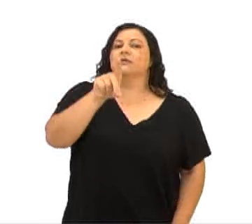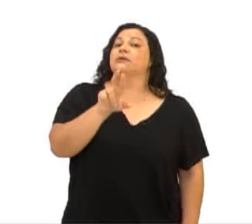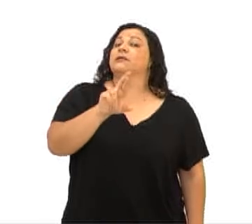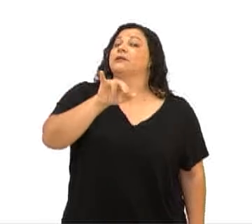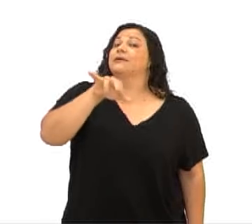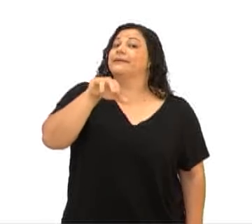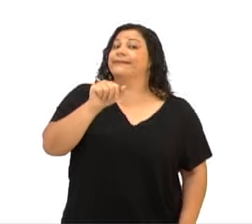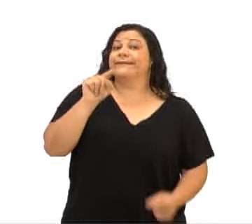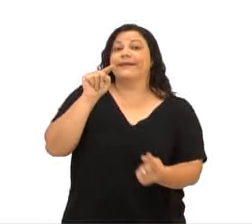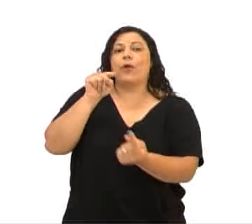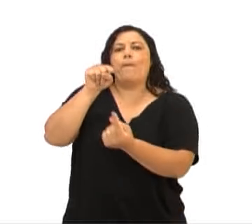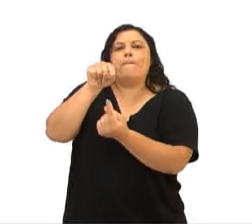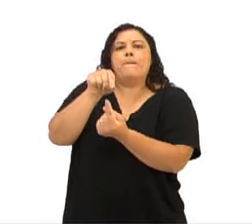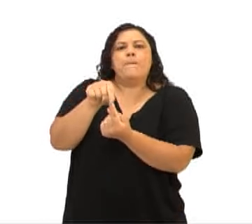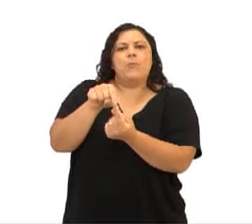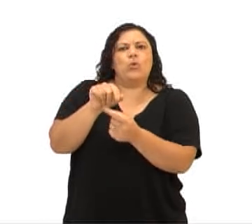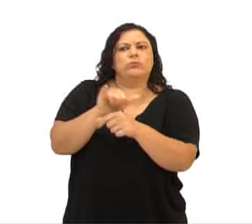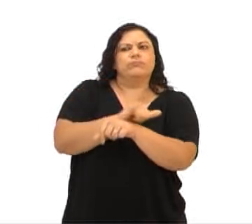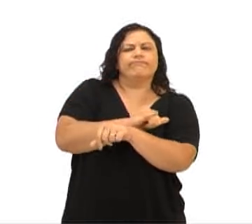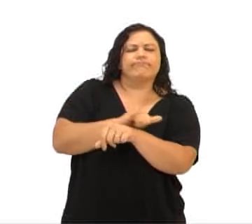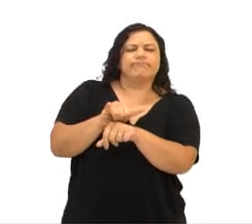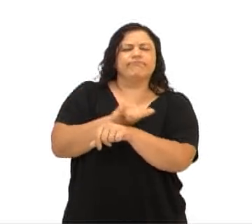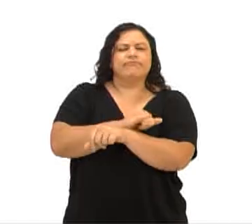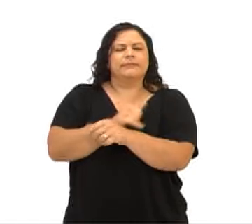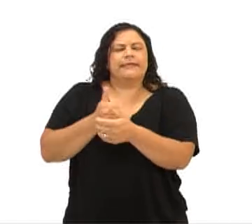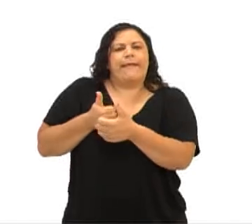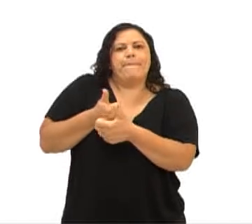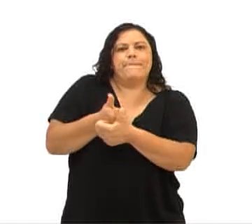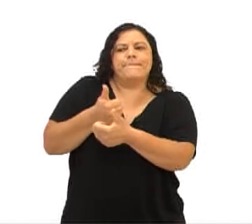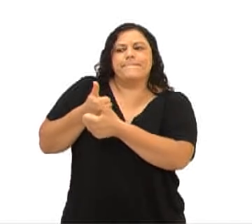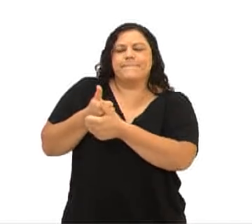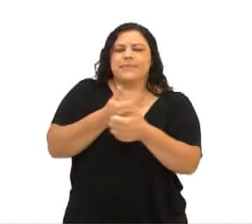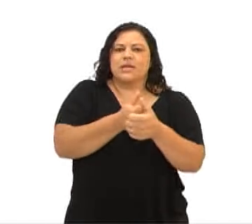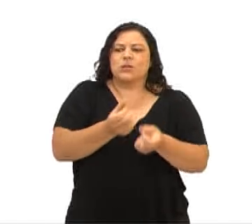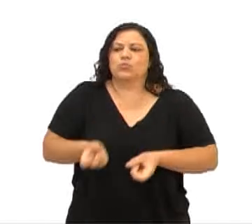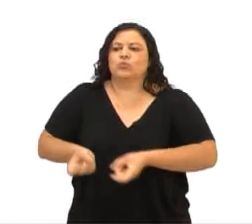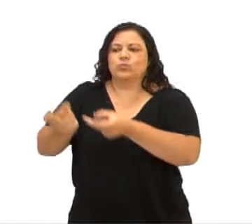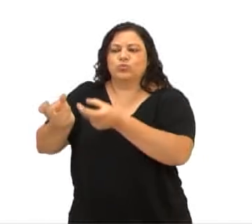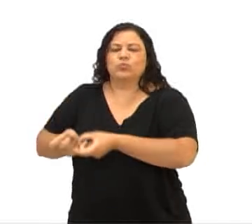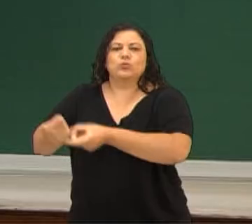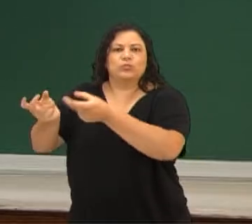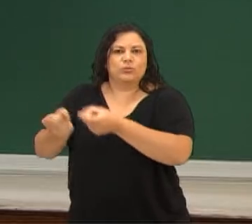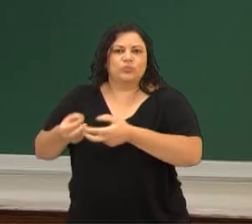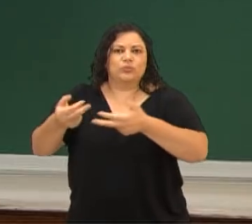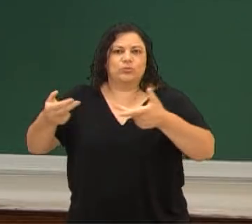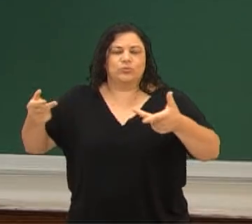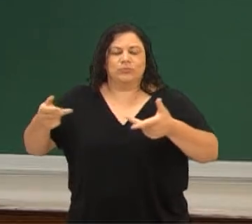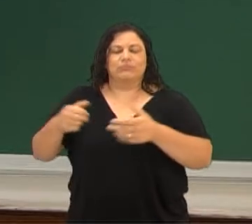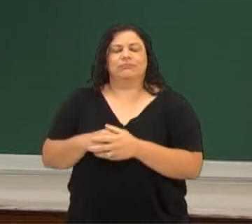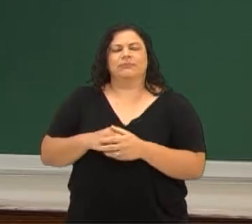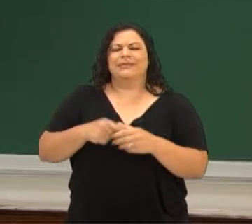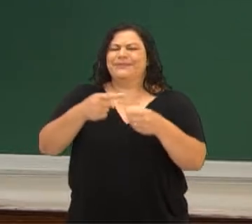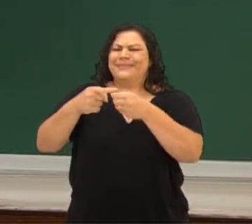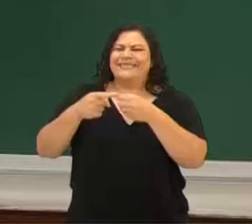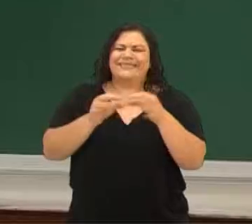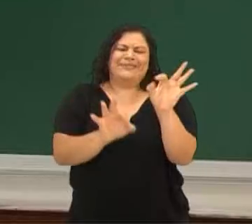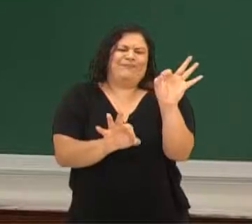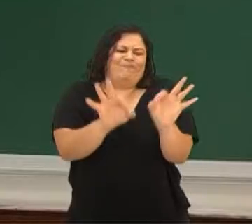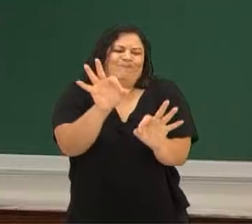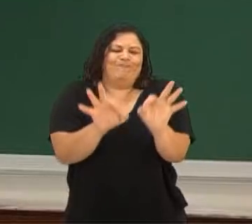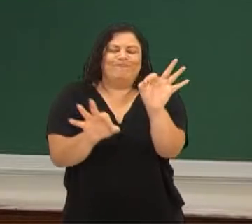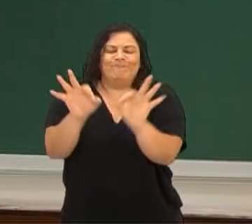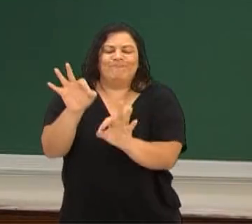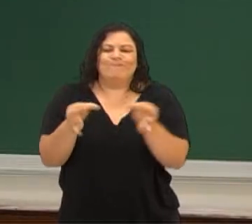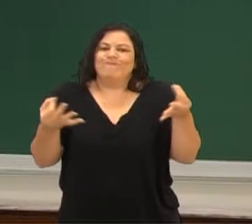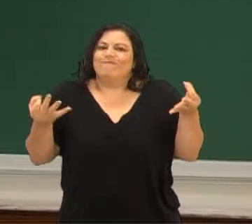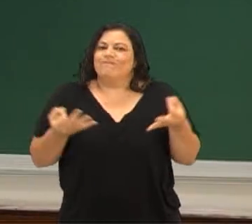Ela está próxima das rotas comerciais, além de ser uma cidade muito bem organizada, como nós vemos